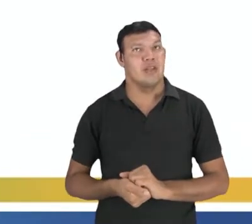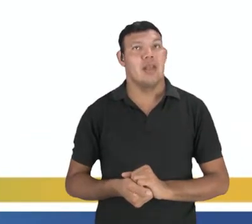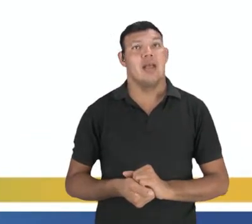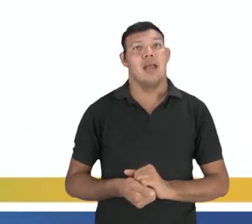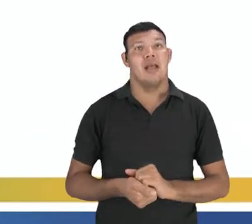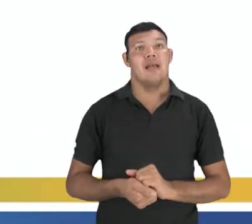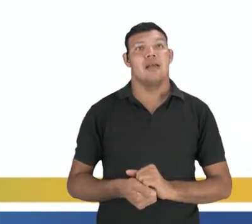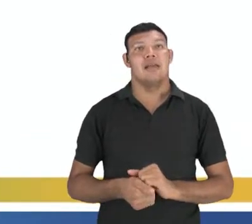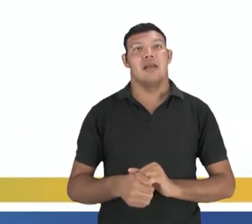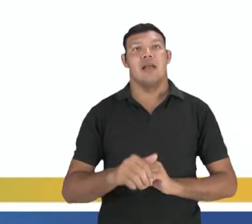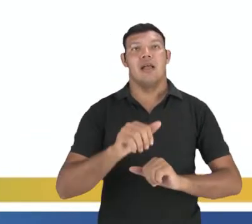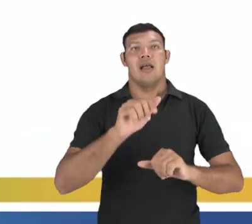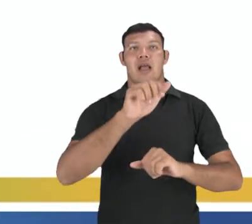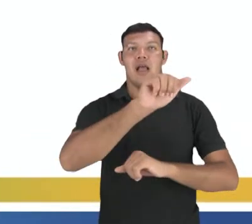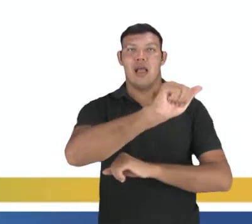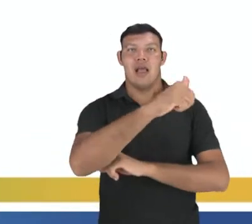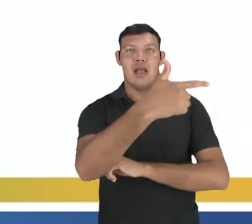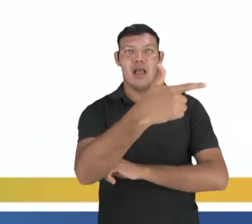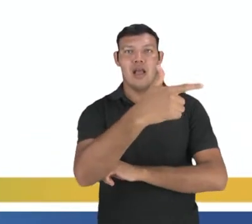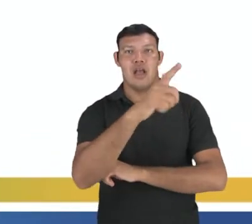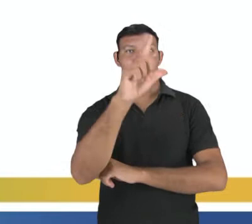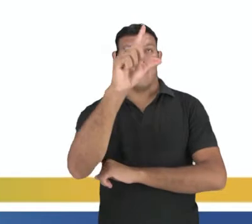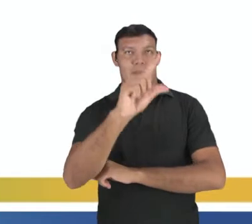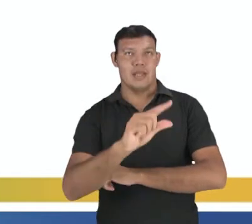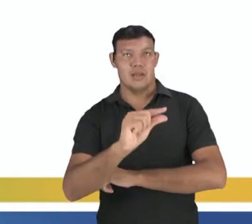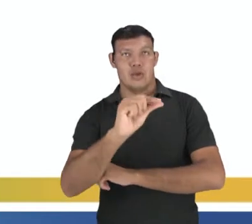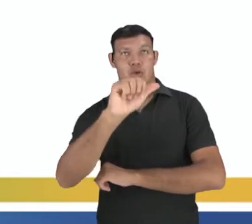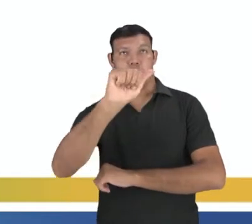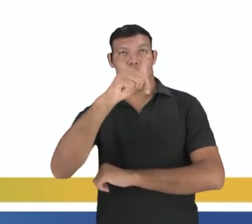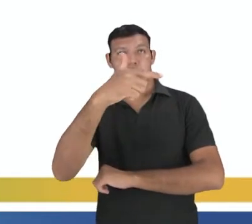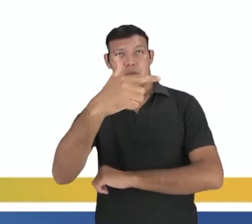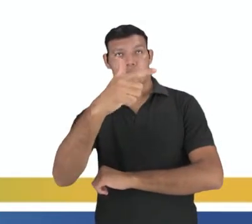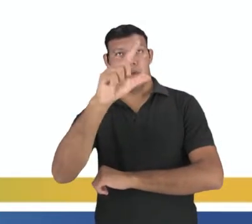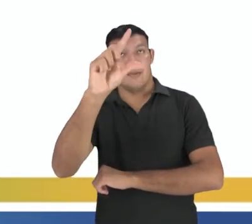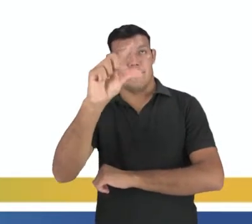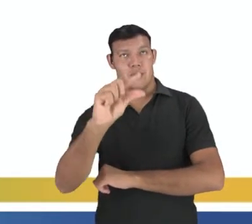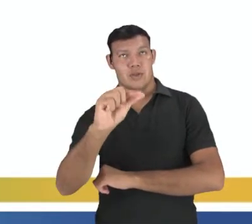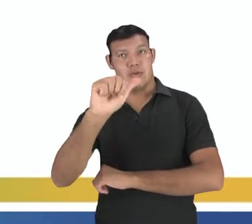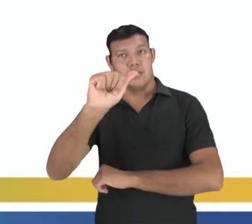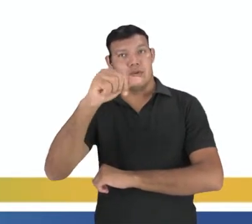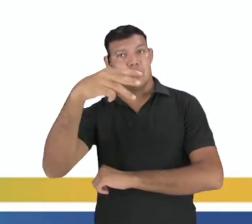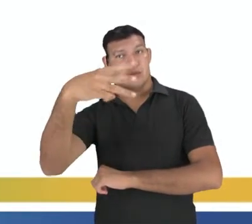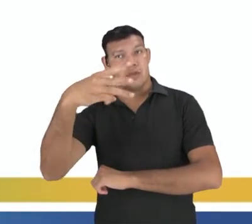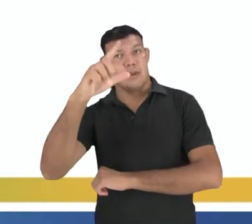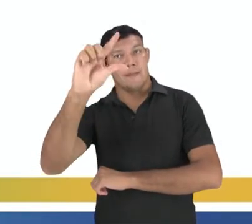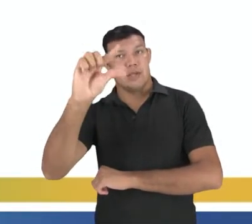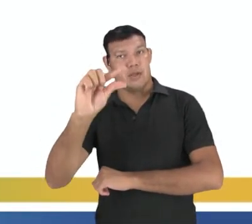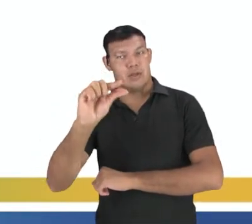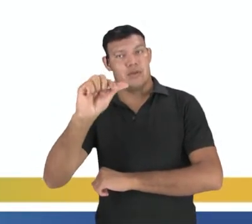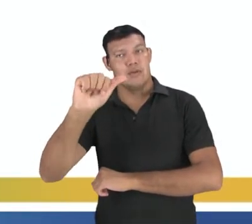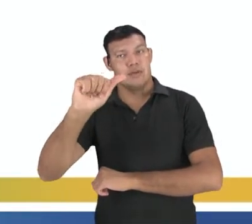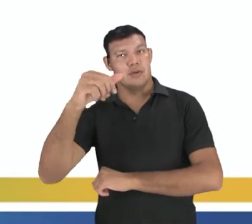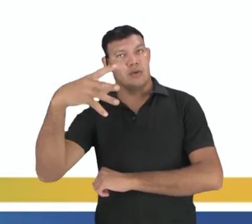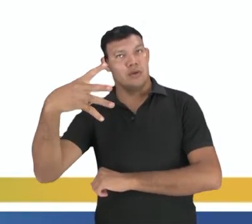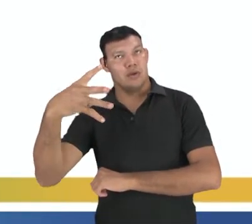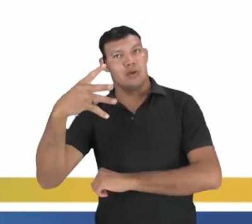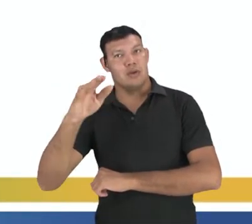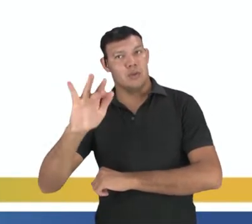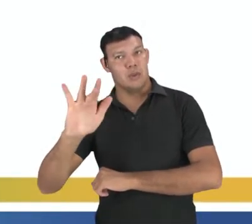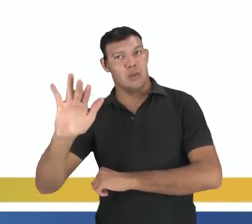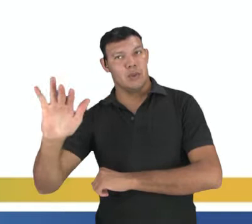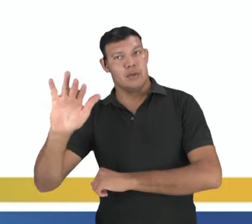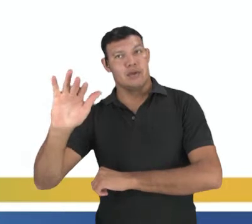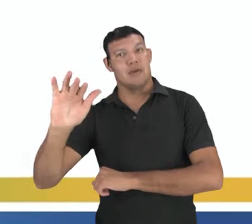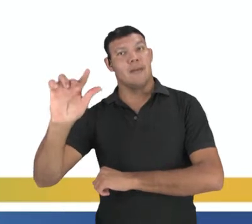que o A2, o A2 é menor que o A3, o A3 é menor que o A4 e assim sucessivamente